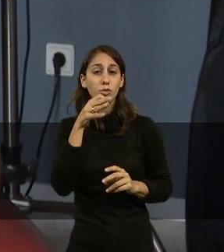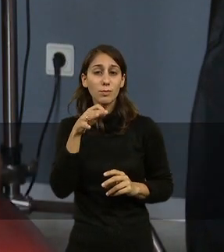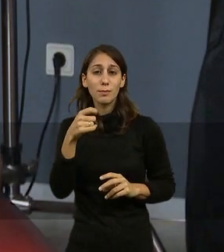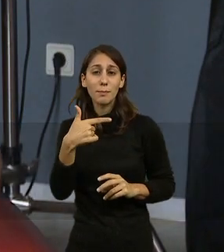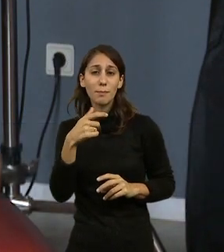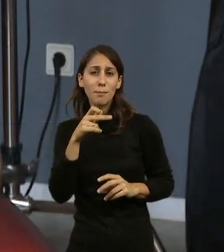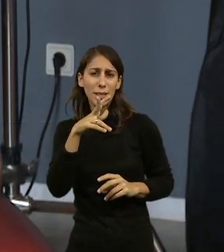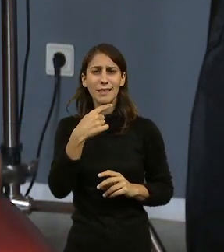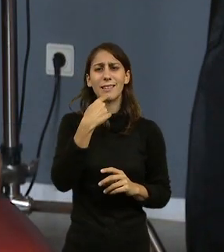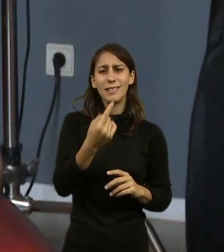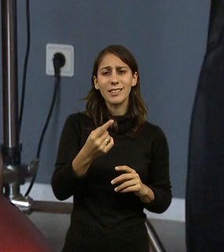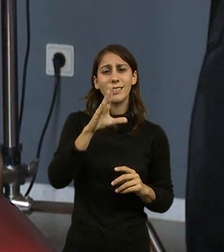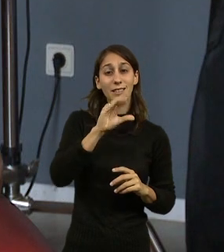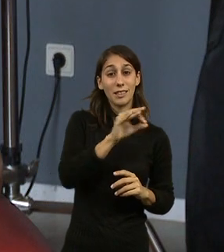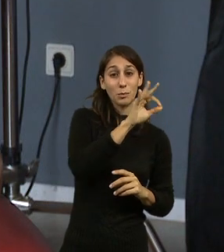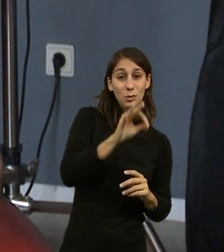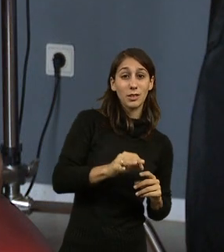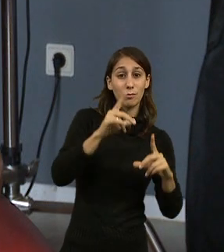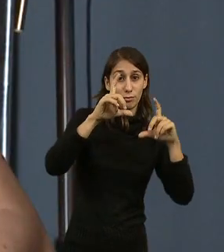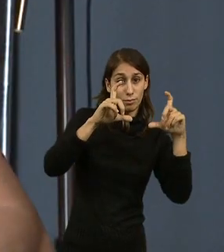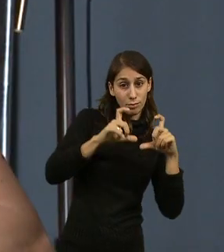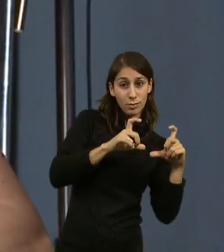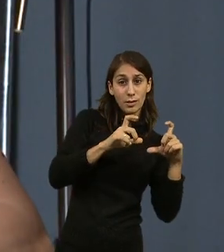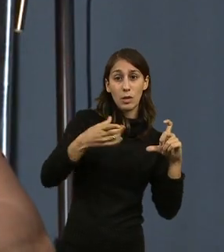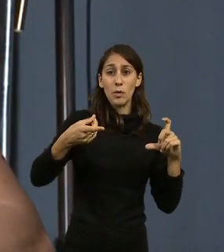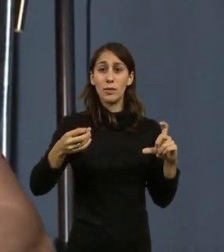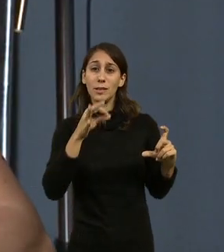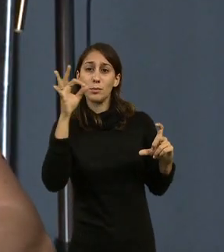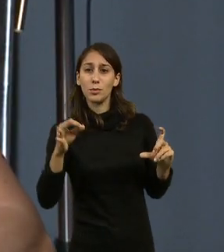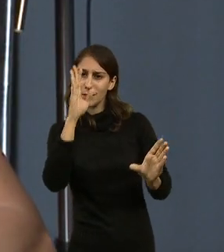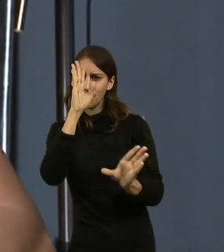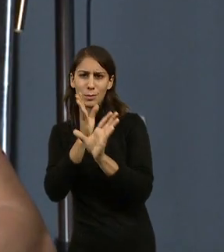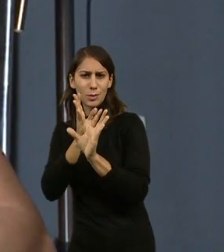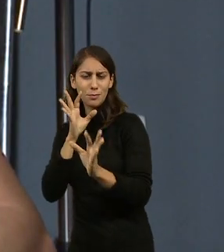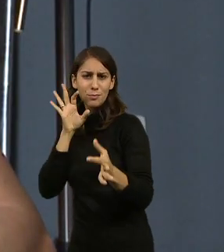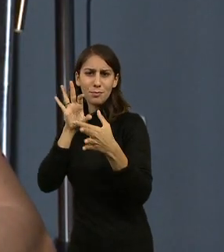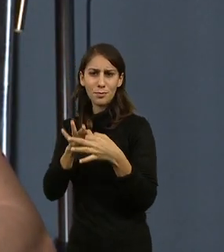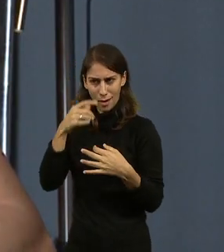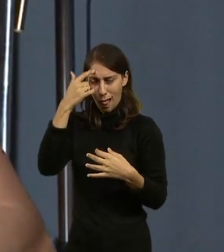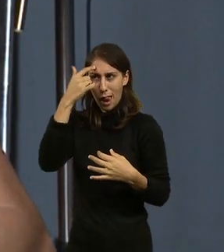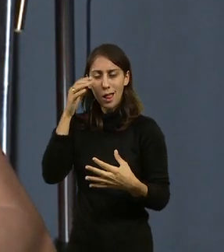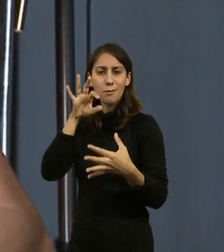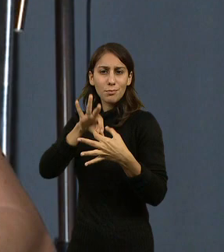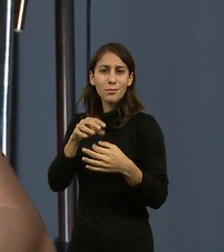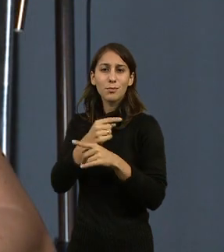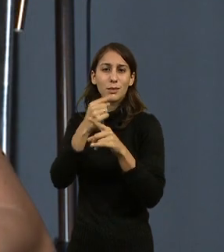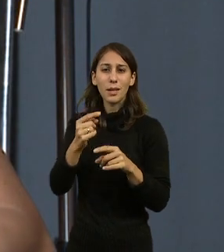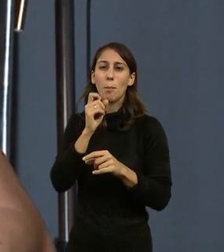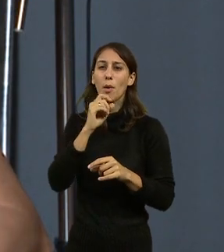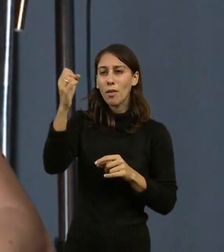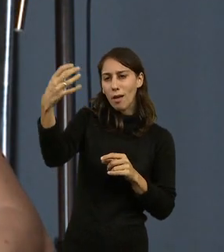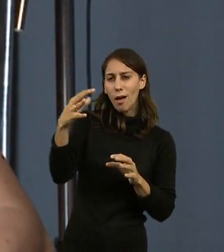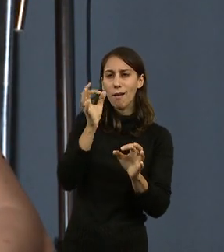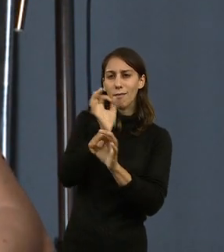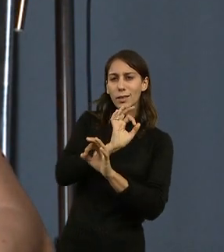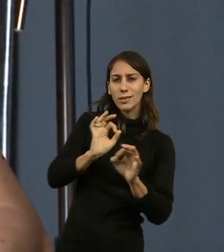é 10% de fotografia e 90% de psicologia. Porque pode ser uma foto muito bonitinha a nível de luz, se a expressão não estiver boa, a mensagem